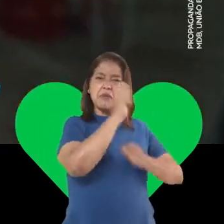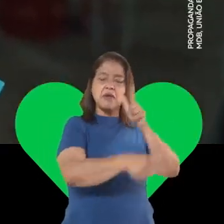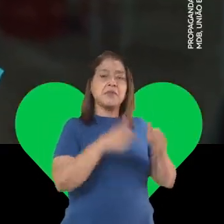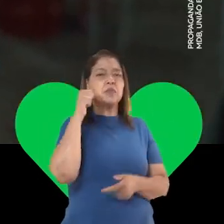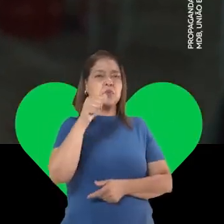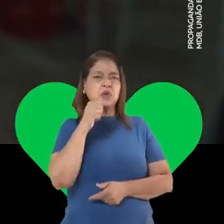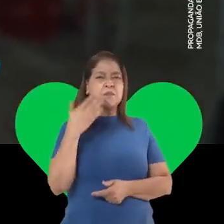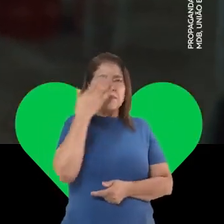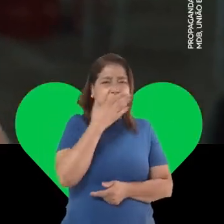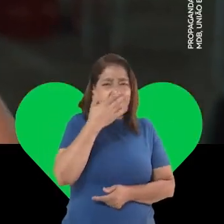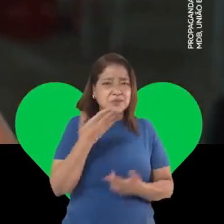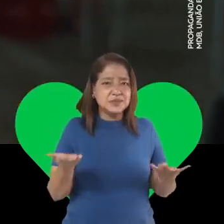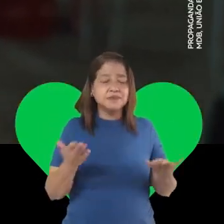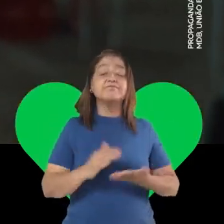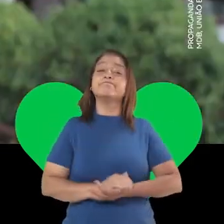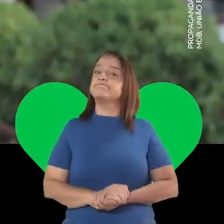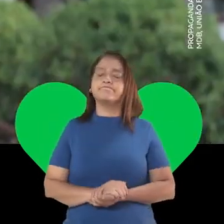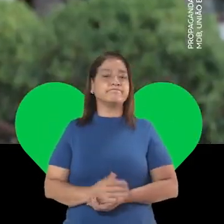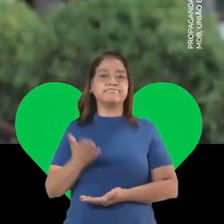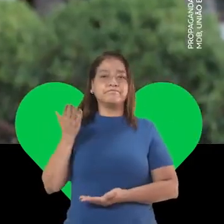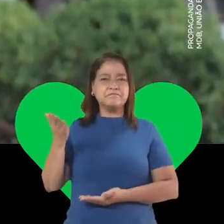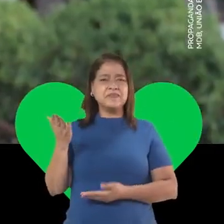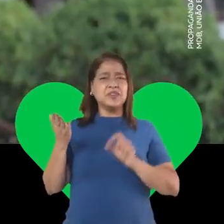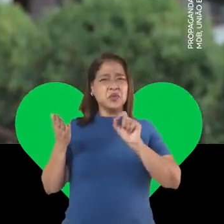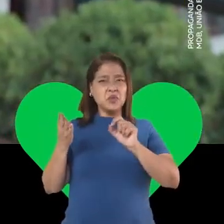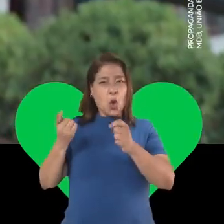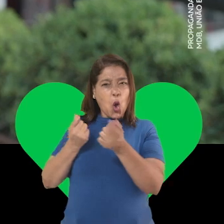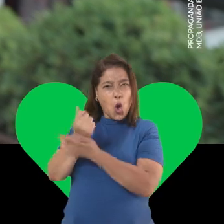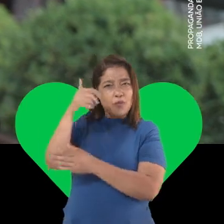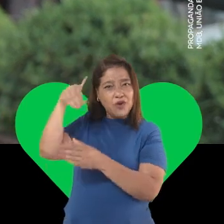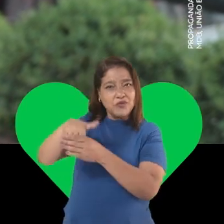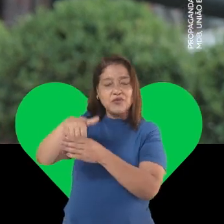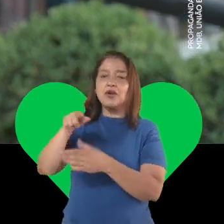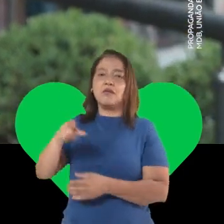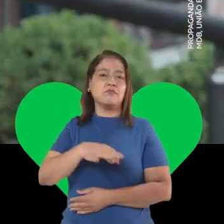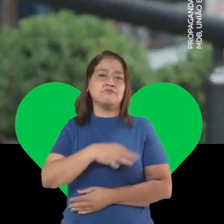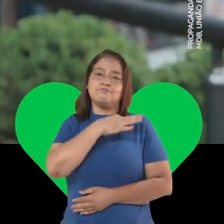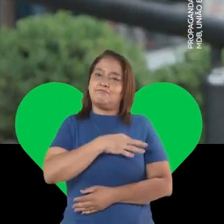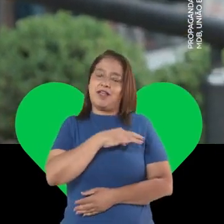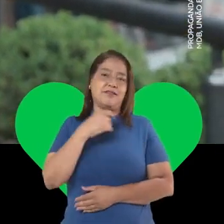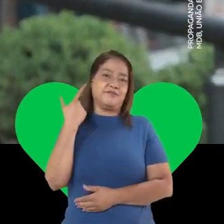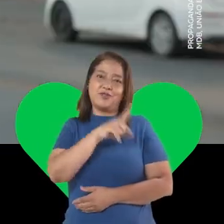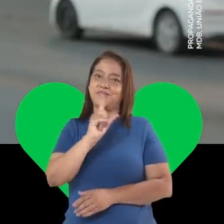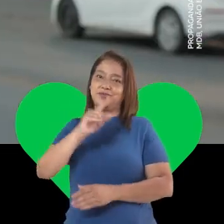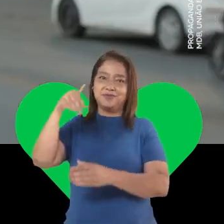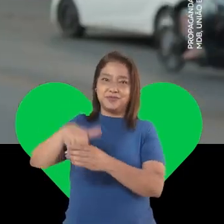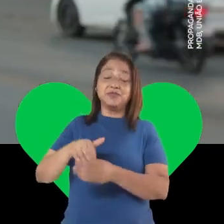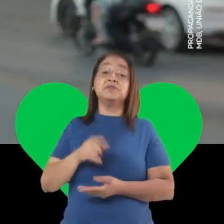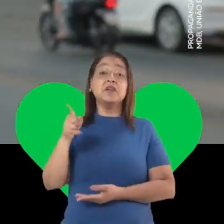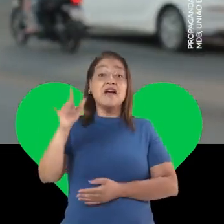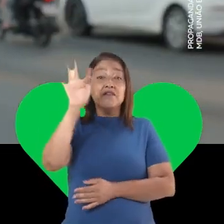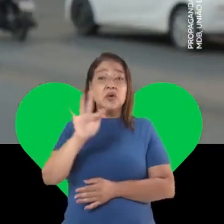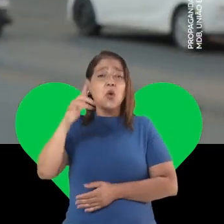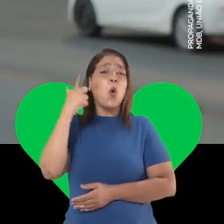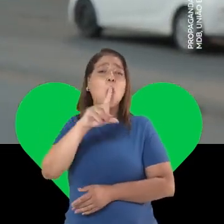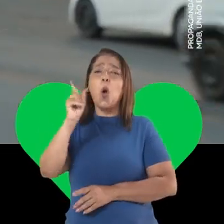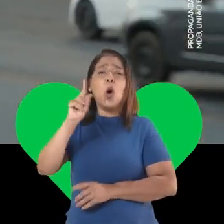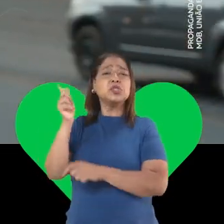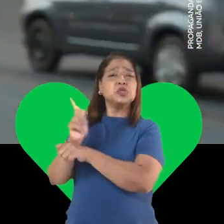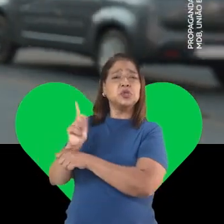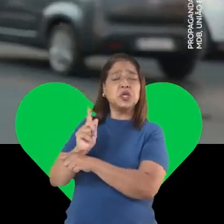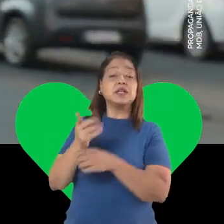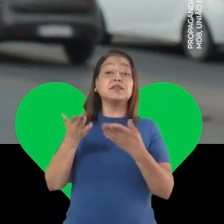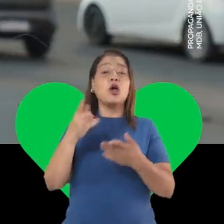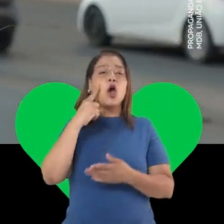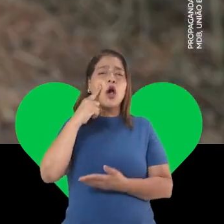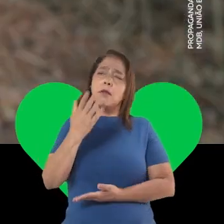mulheres, né? Puta. Uma pessoa sem caráter. Porque se ele está comprando seu voto, ele não merece estar lá. Não me surpreende ver que ele é capaz de